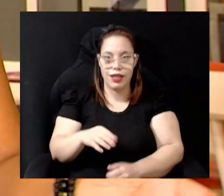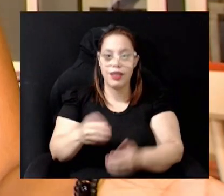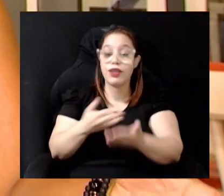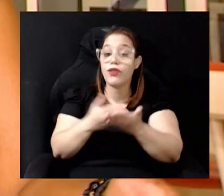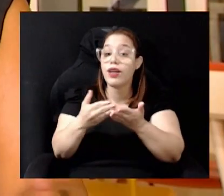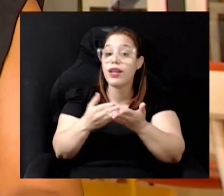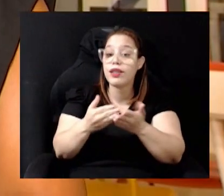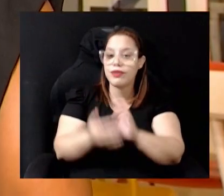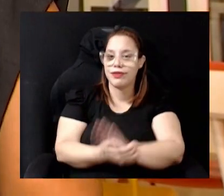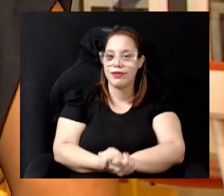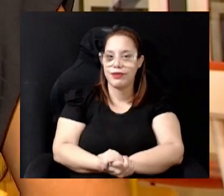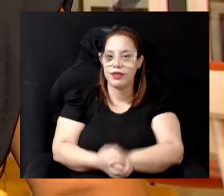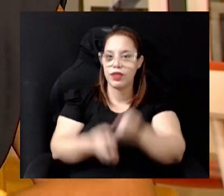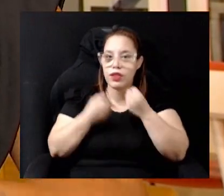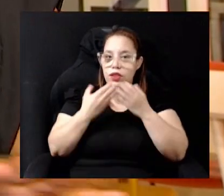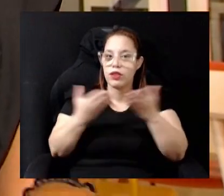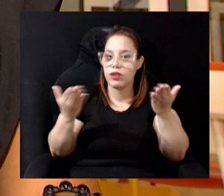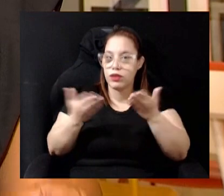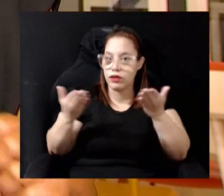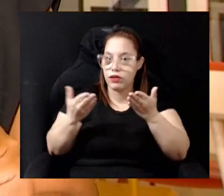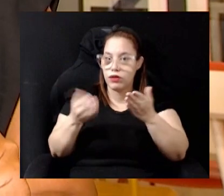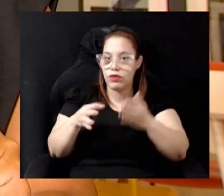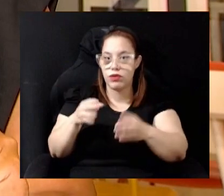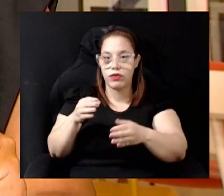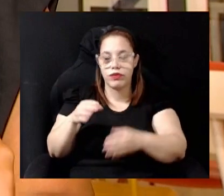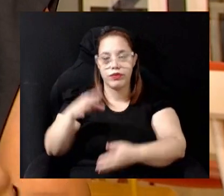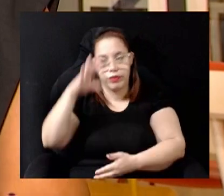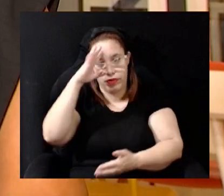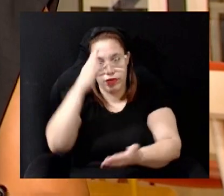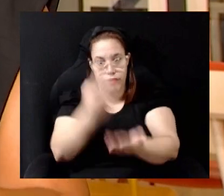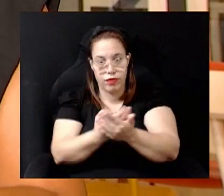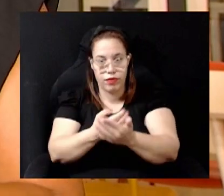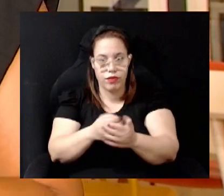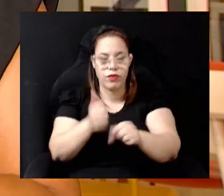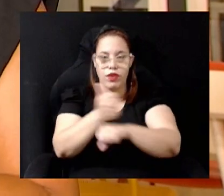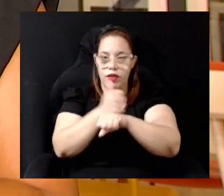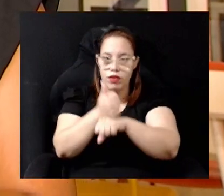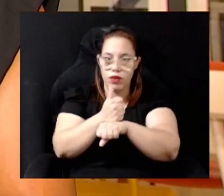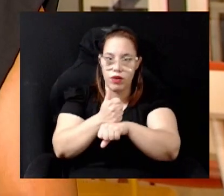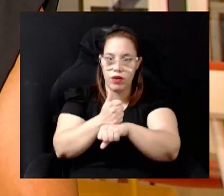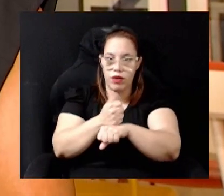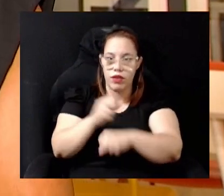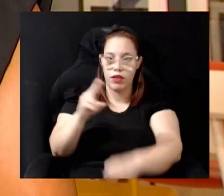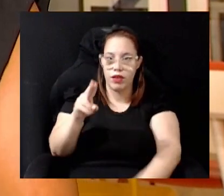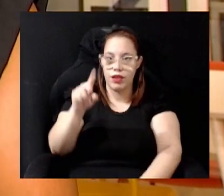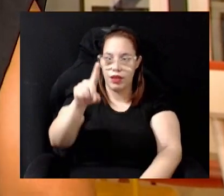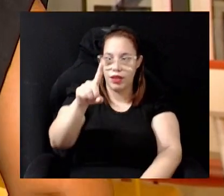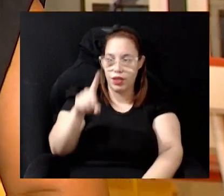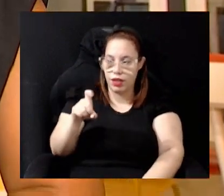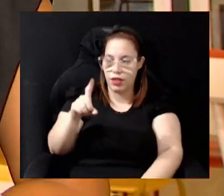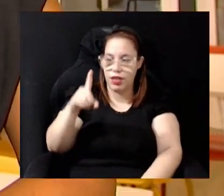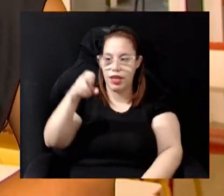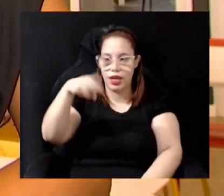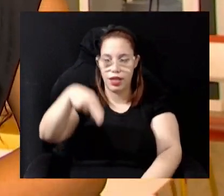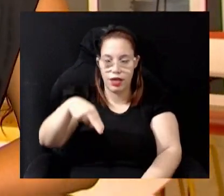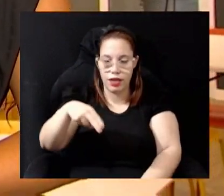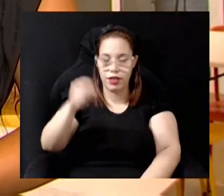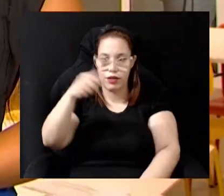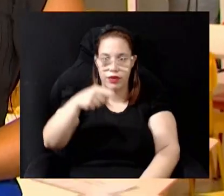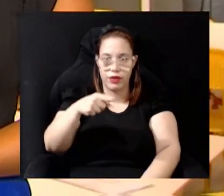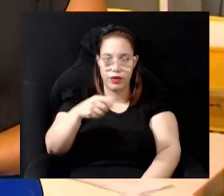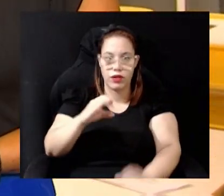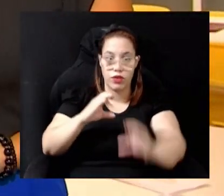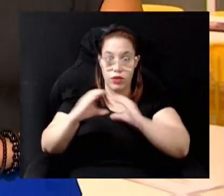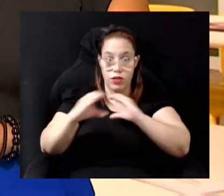Muito bem, e agora você vai descobrir como se tornar um profissional UX Designer. Nós estamos aqui com o coordenador do